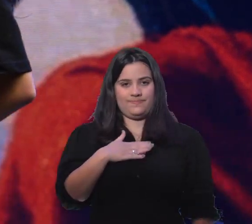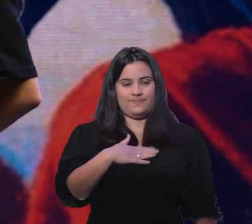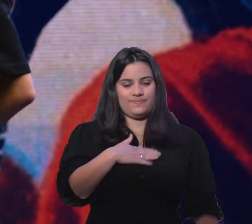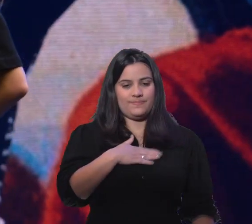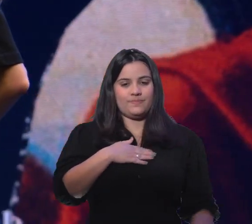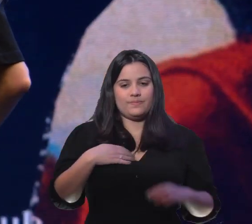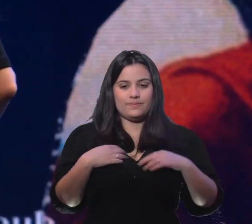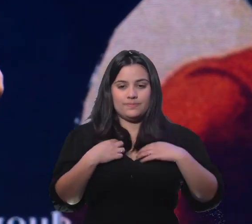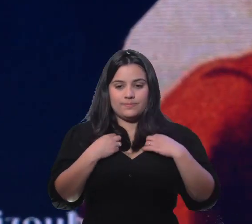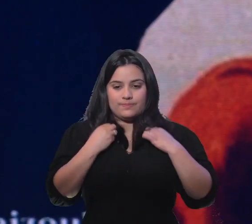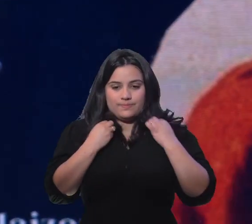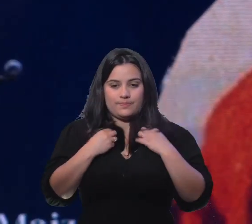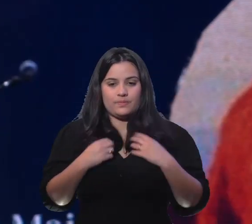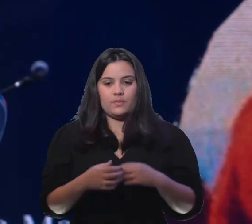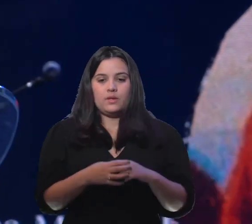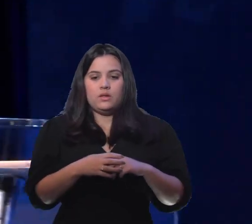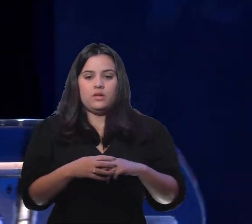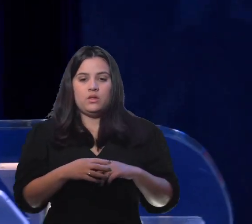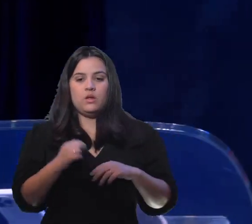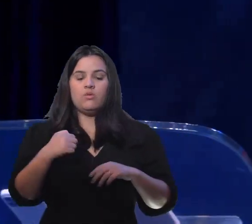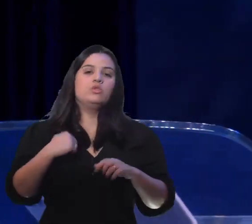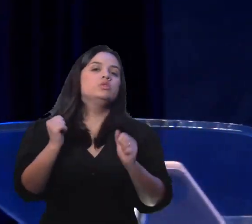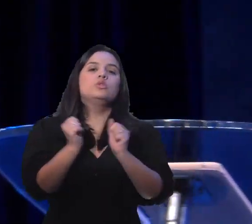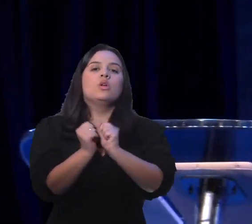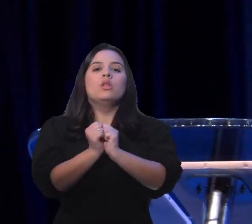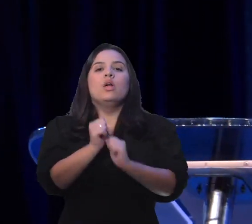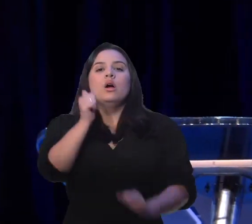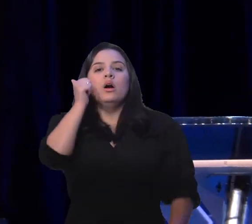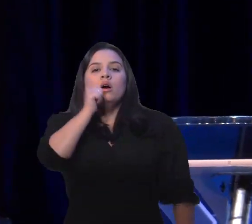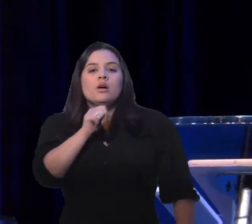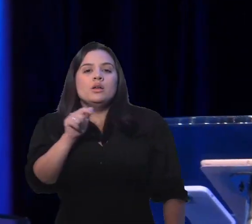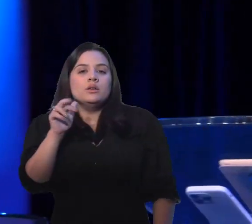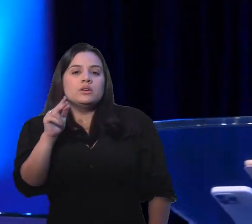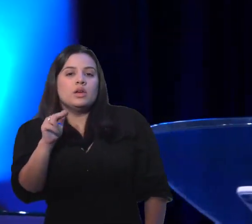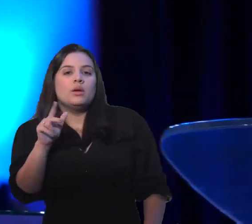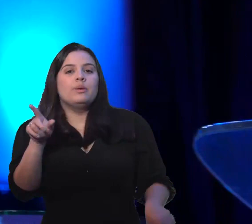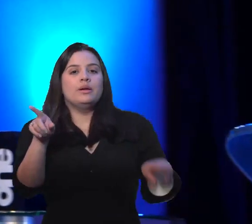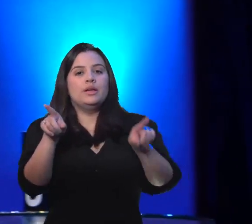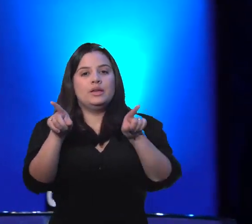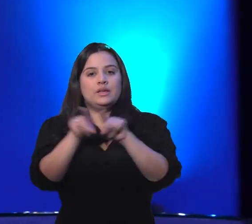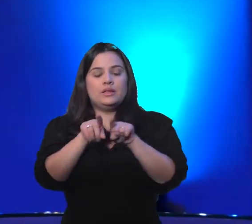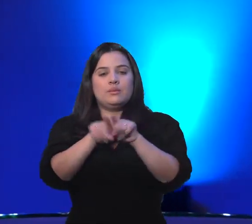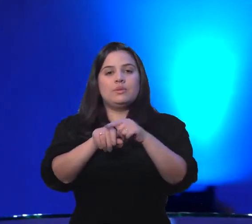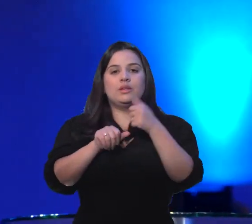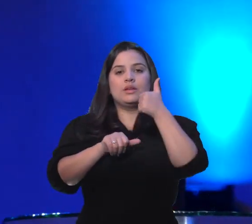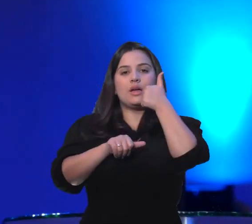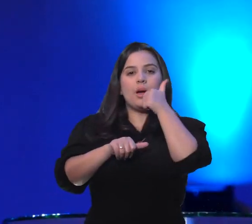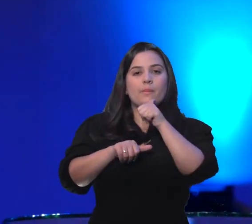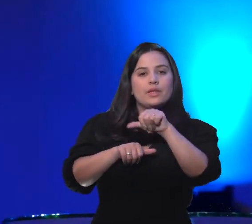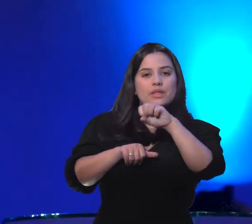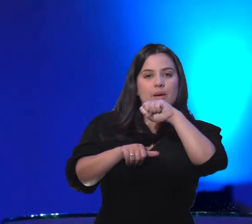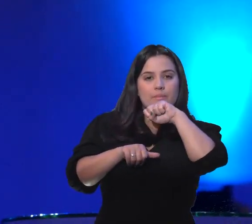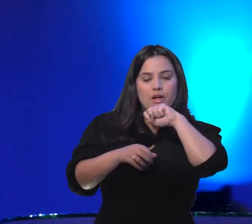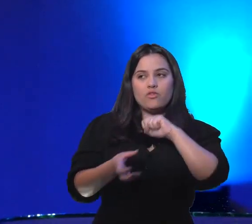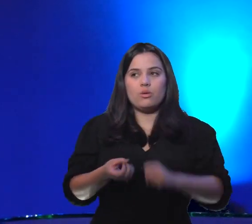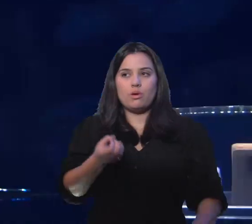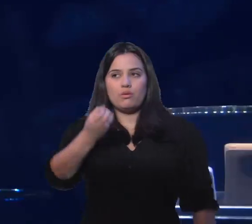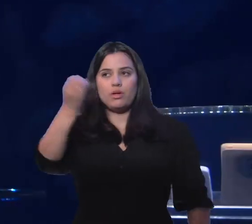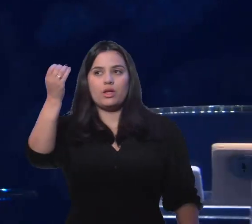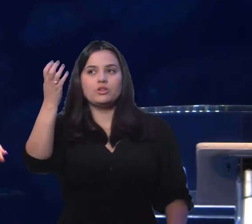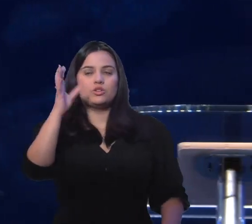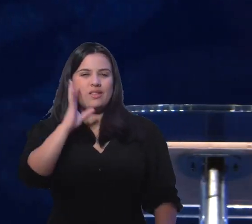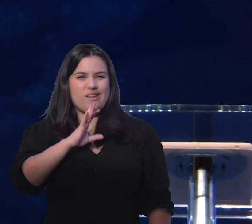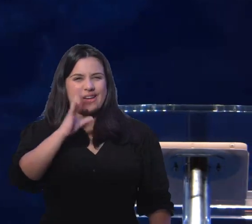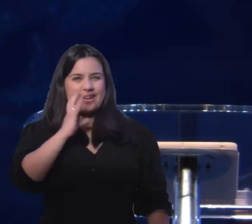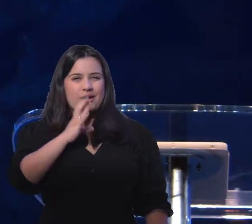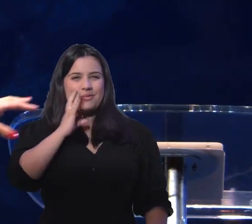Quando eu fui com a minha irmã e com a minha mãe esquiar nesse meio do ano. Foi super legal, uma viagem maneira. E a